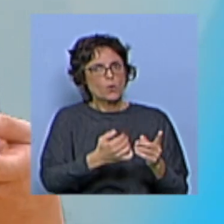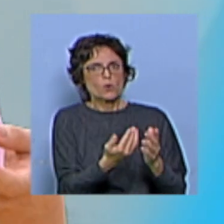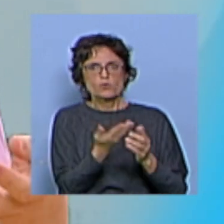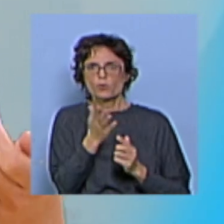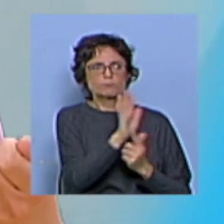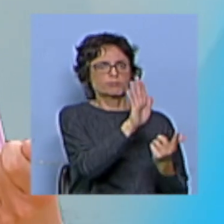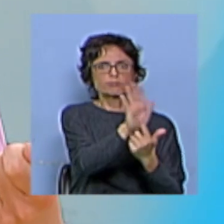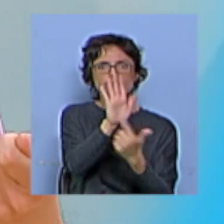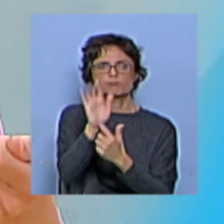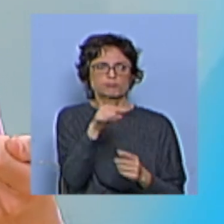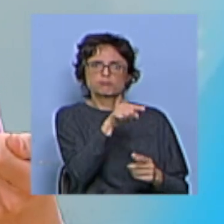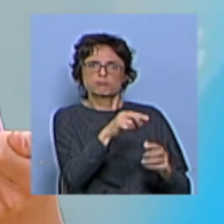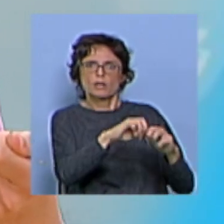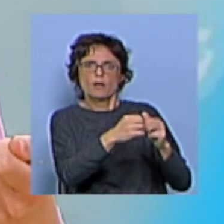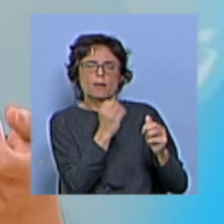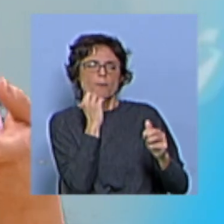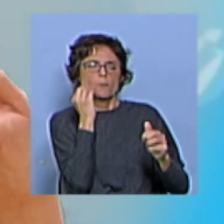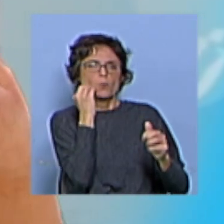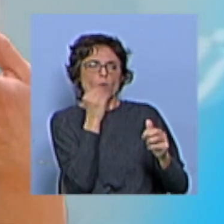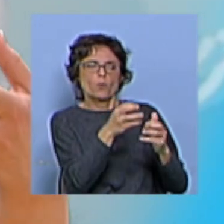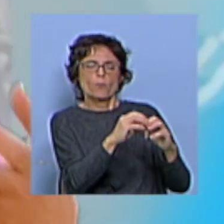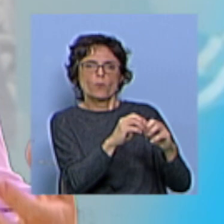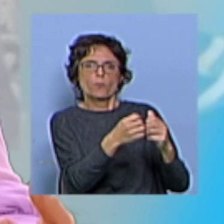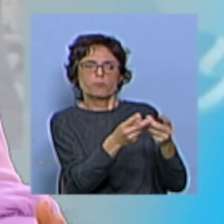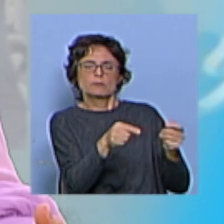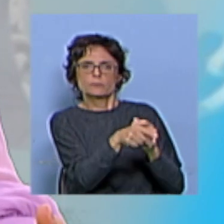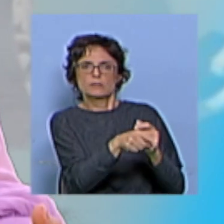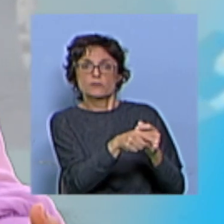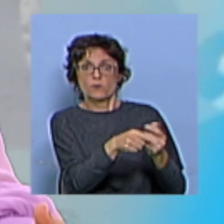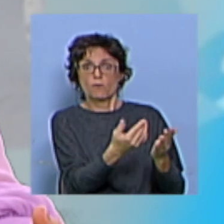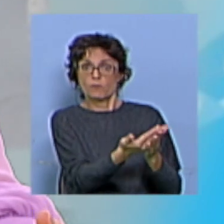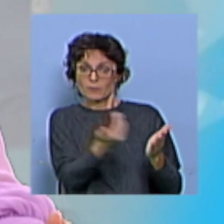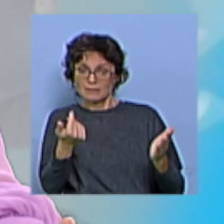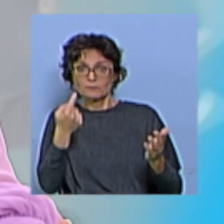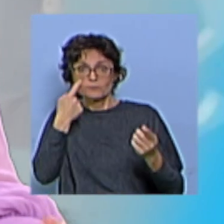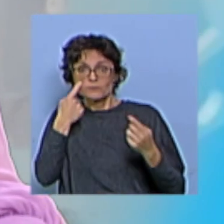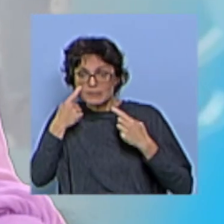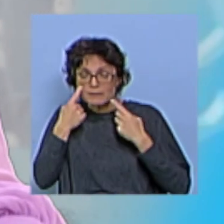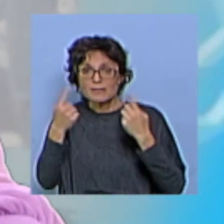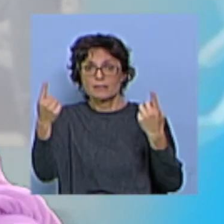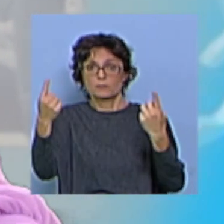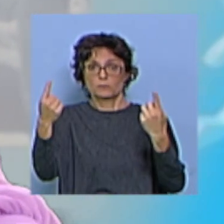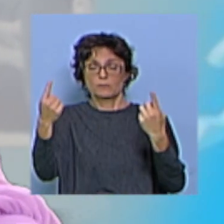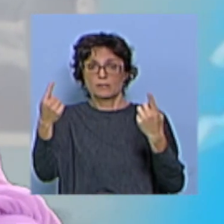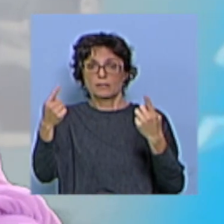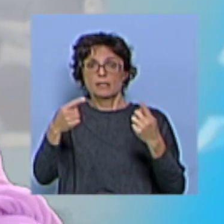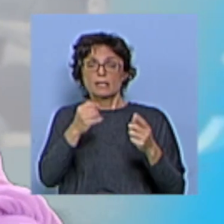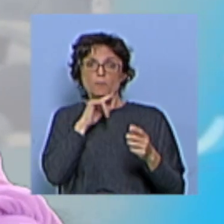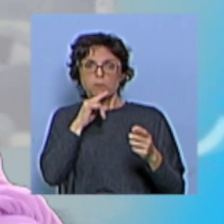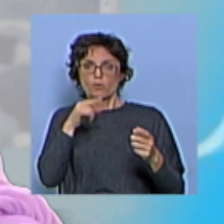pouco reconhecidas, e quisemos também valorizá-las e trazê-las para a agenda pública e que são, de facto, inspiração para